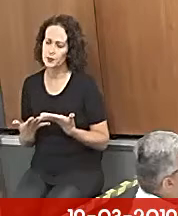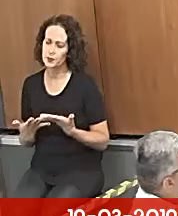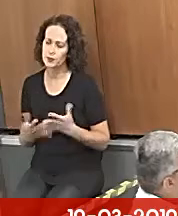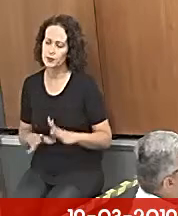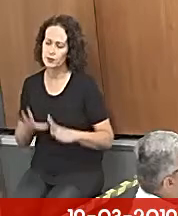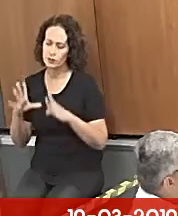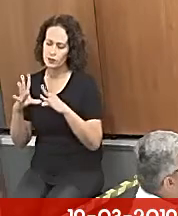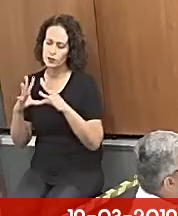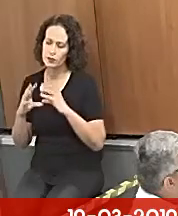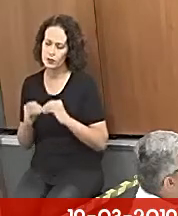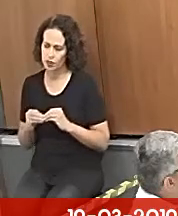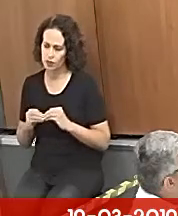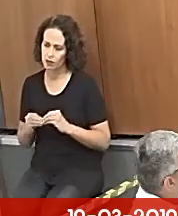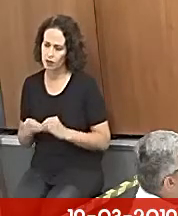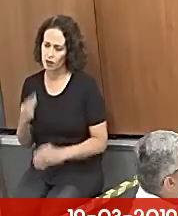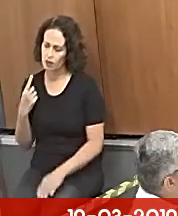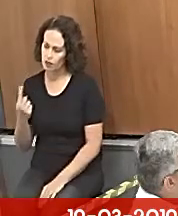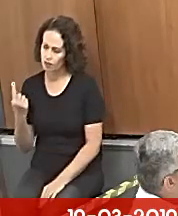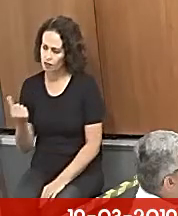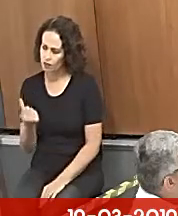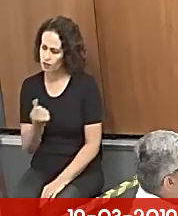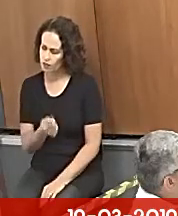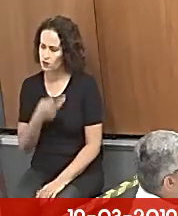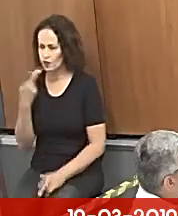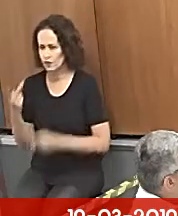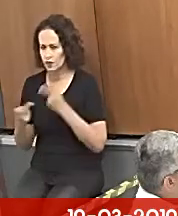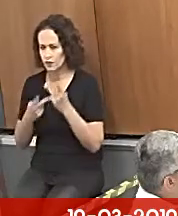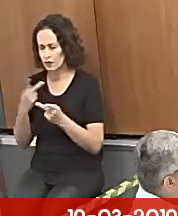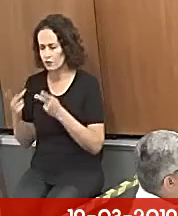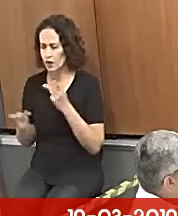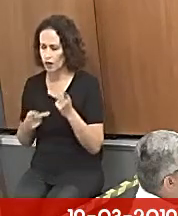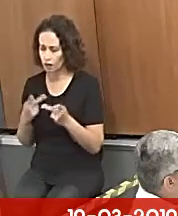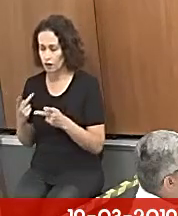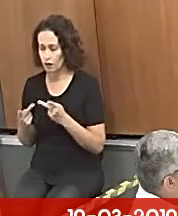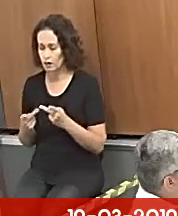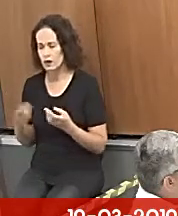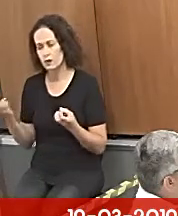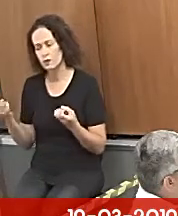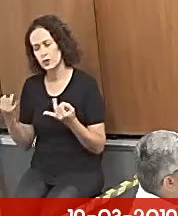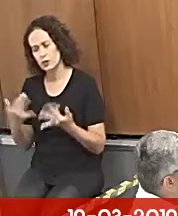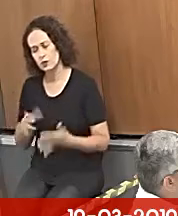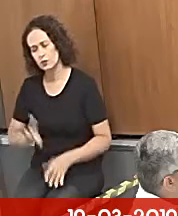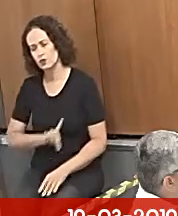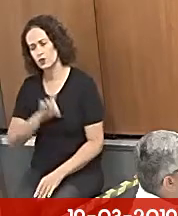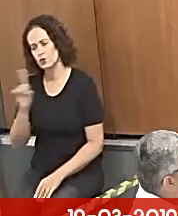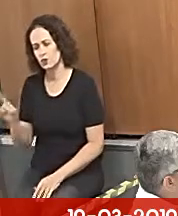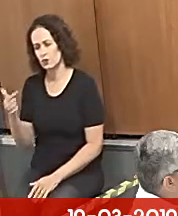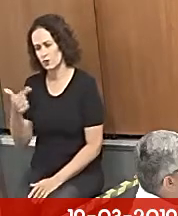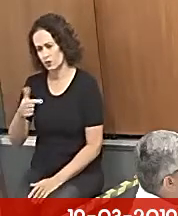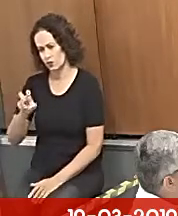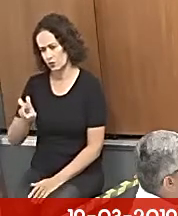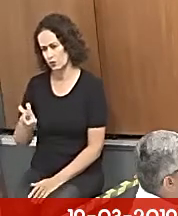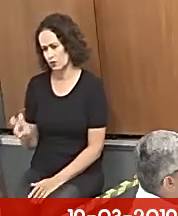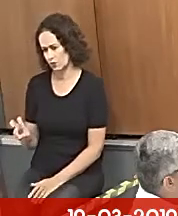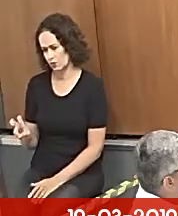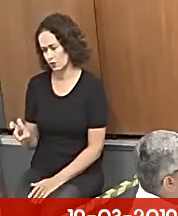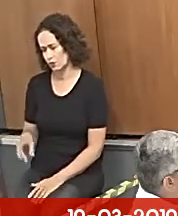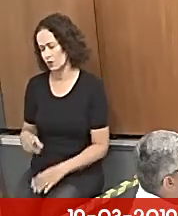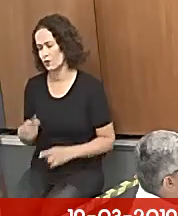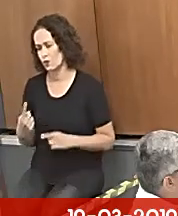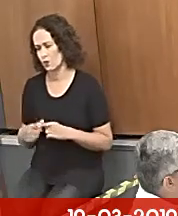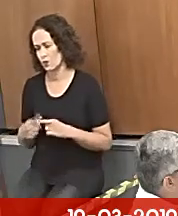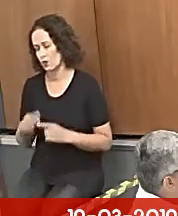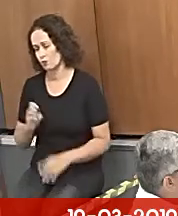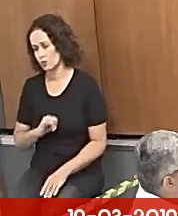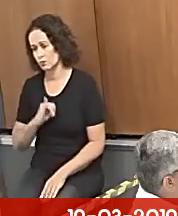falas todas elas encaminhando para o dia 25 tudo que a gente foi agora que colocar porque se a gente não tiver uma